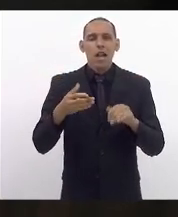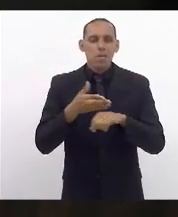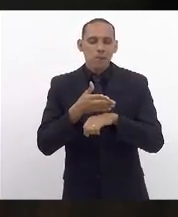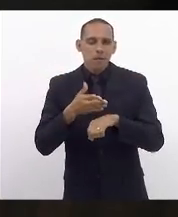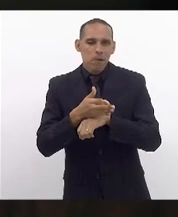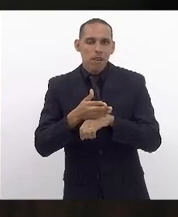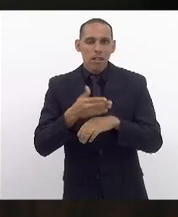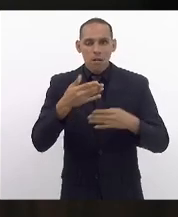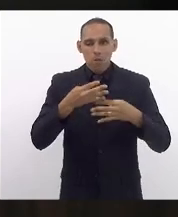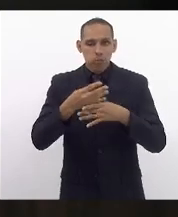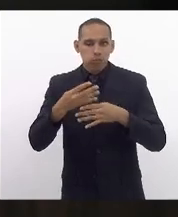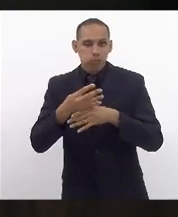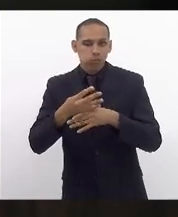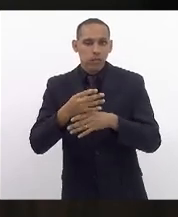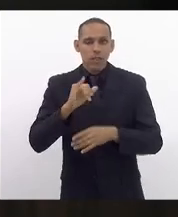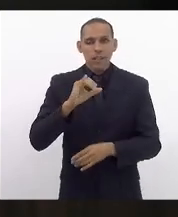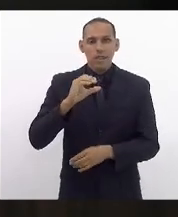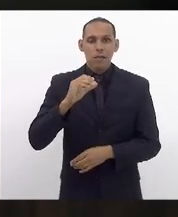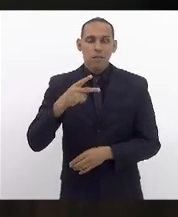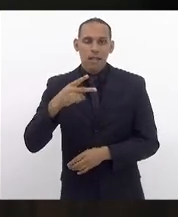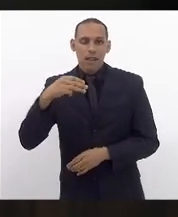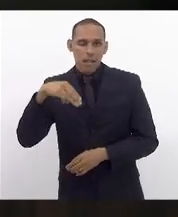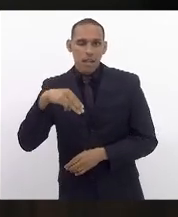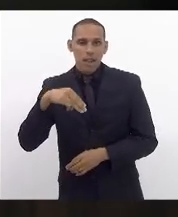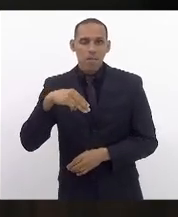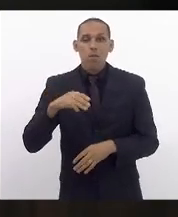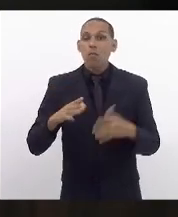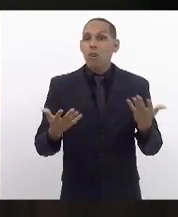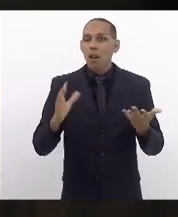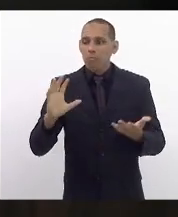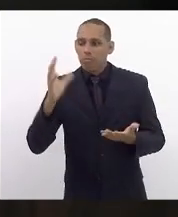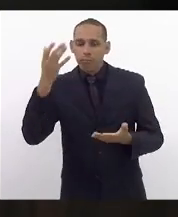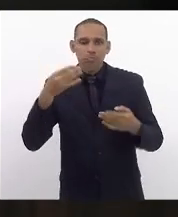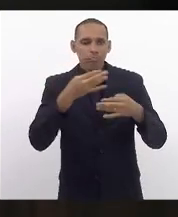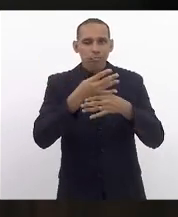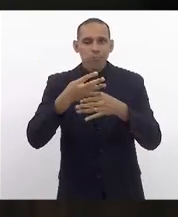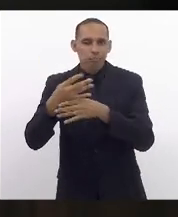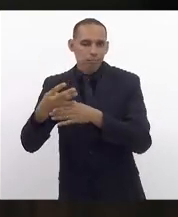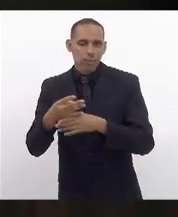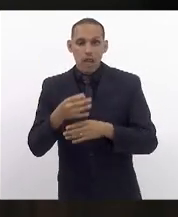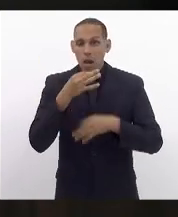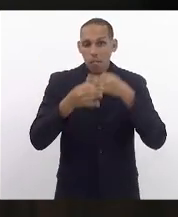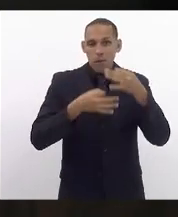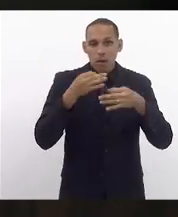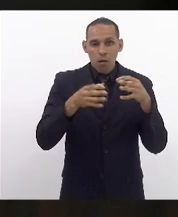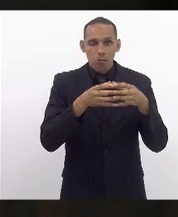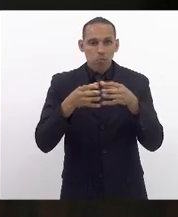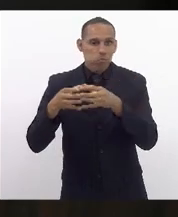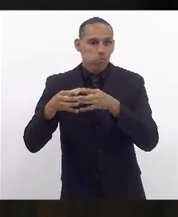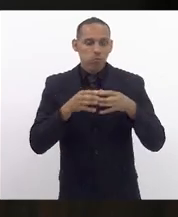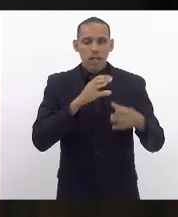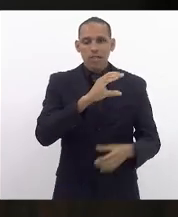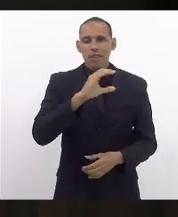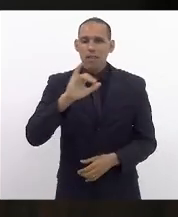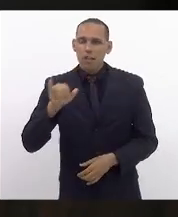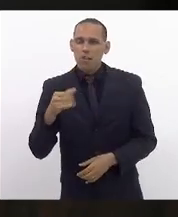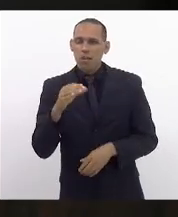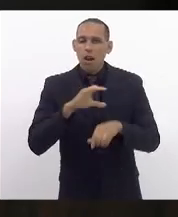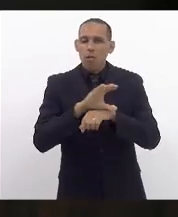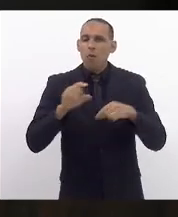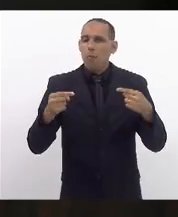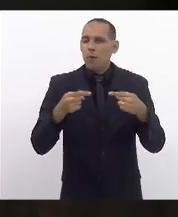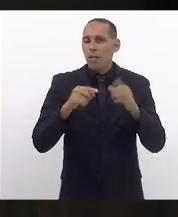calamidade pública e situação de emergência. Pareceres das comissões de Constituição e Justiça, pela constitucionalidade